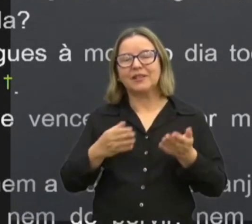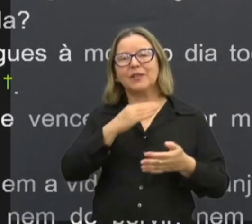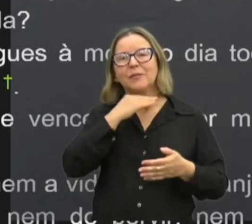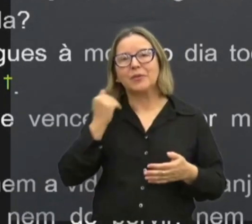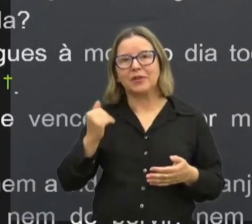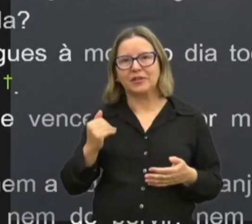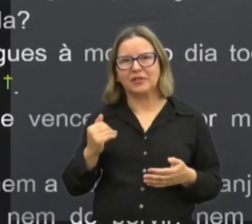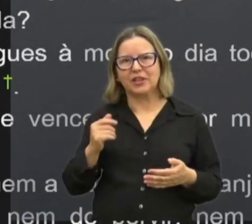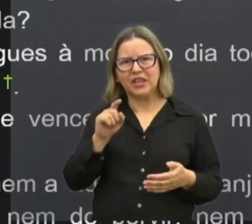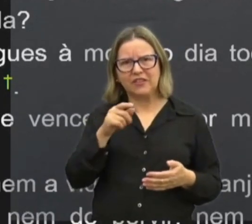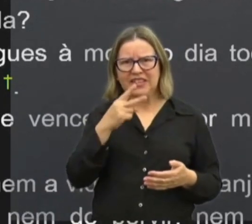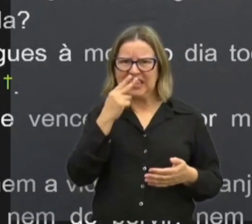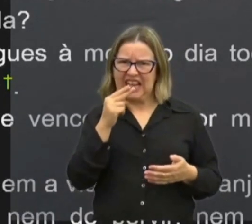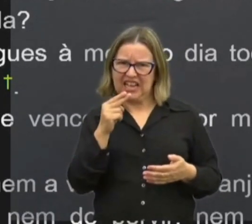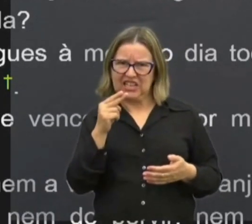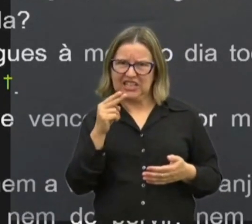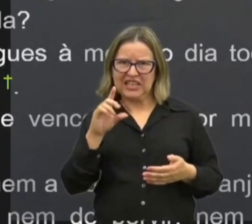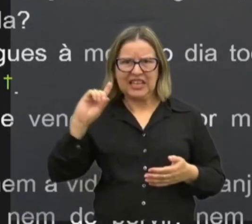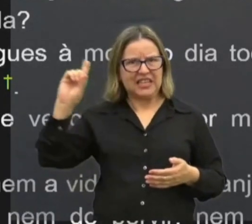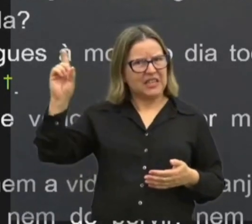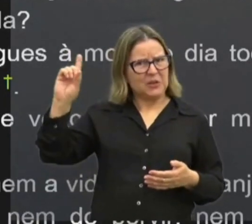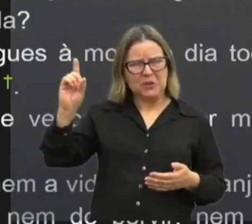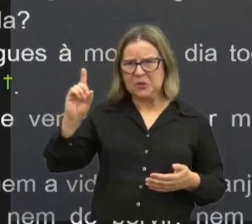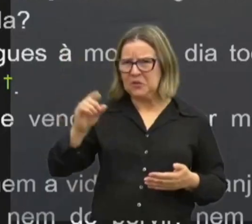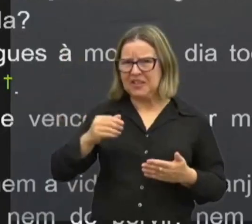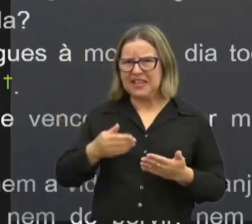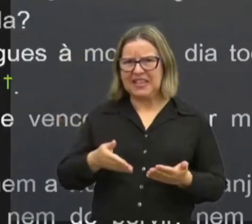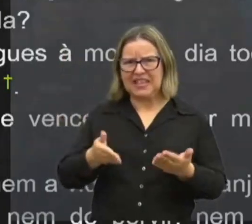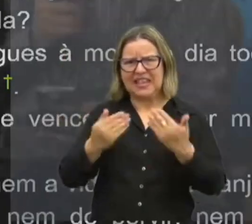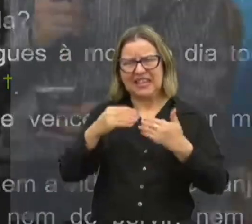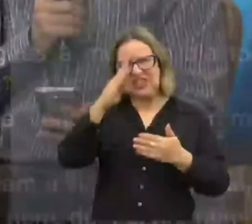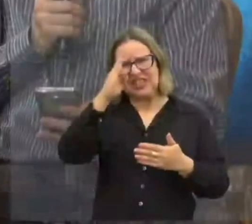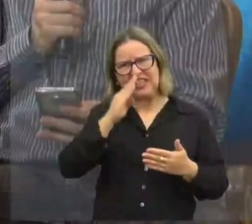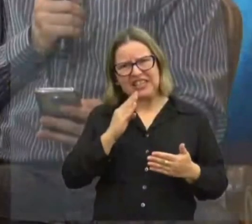dará graciosamente com ele todas as coisas?